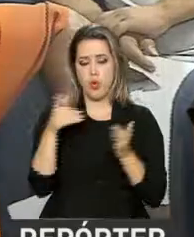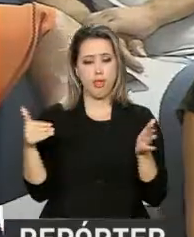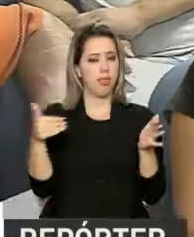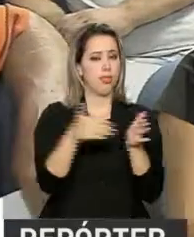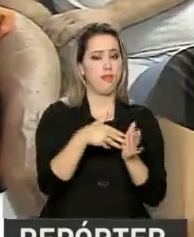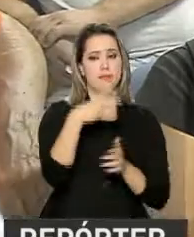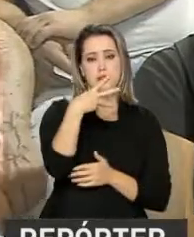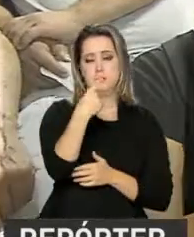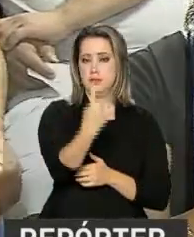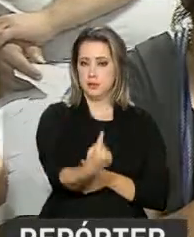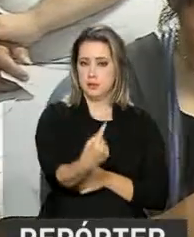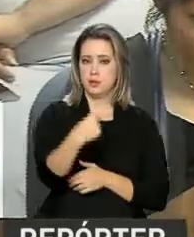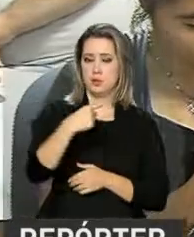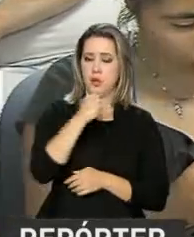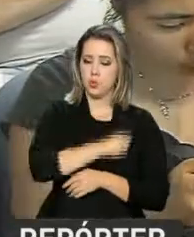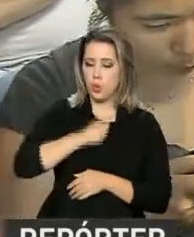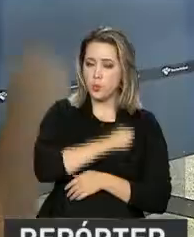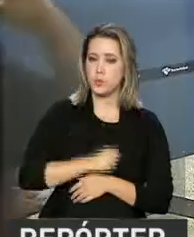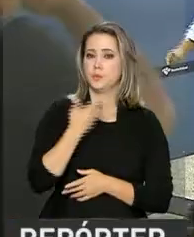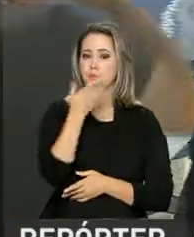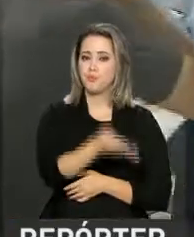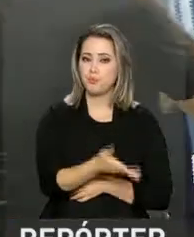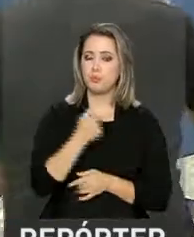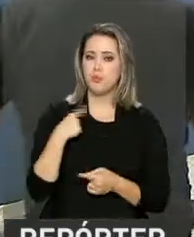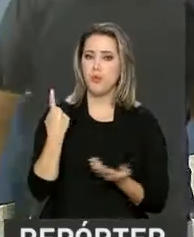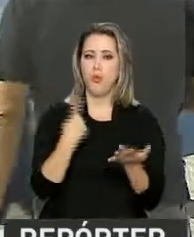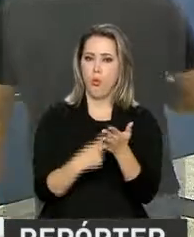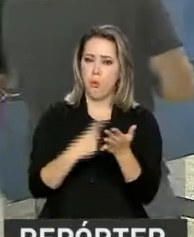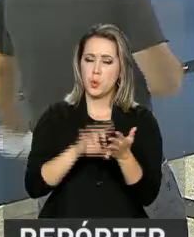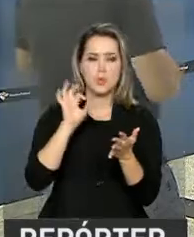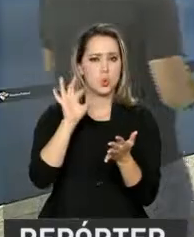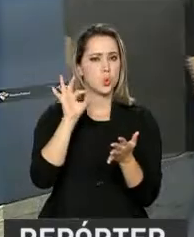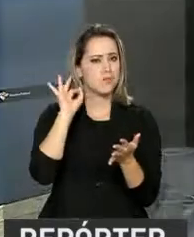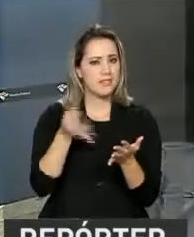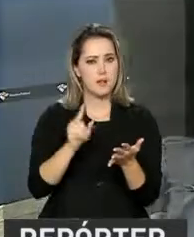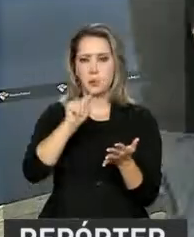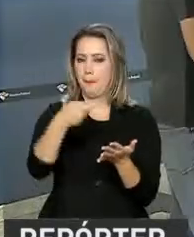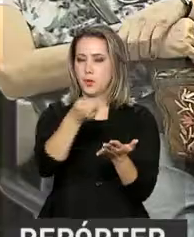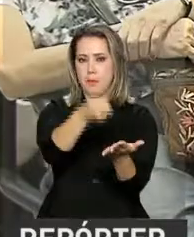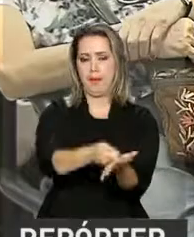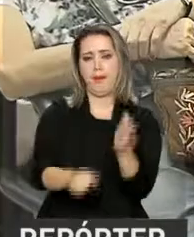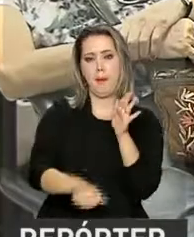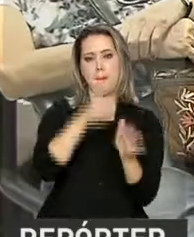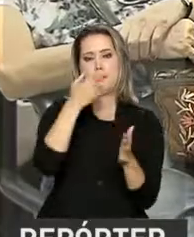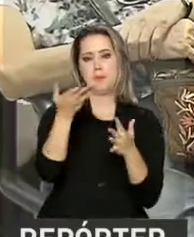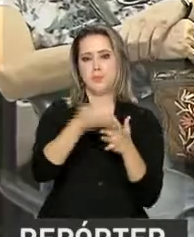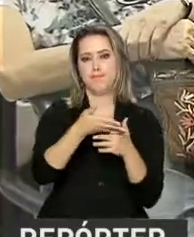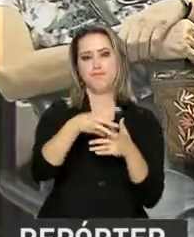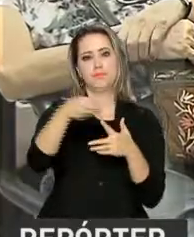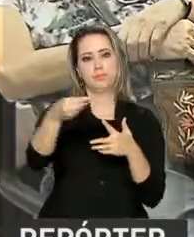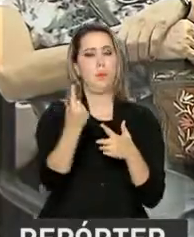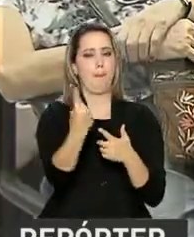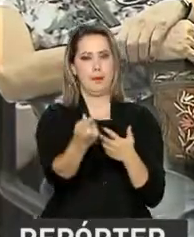até o dia 31 de agosto a adesão só será confirmada depois do pagamento da primeira parcela ou